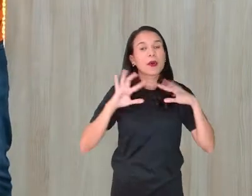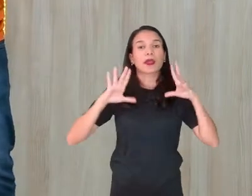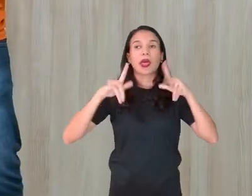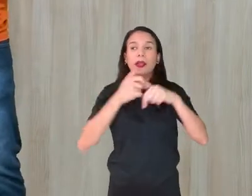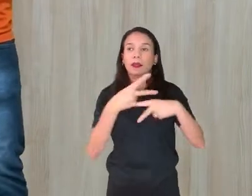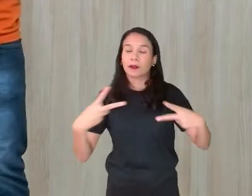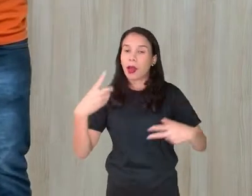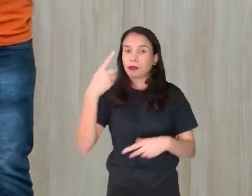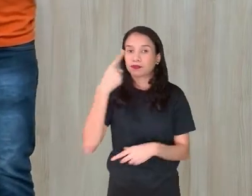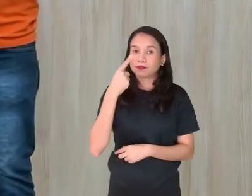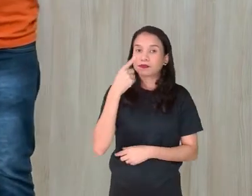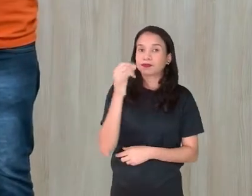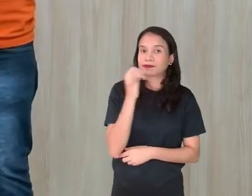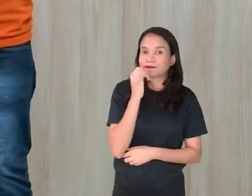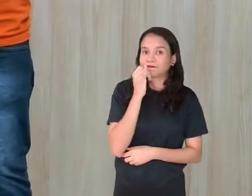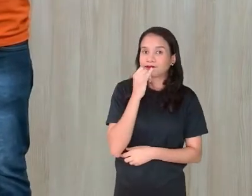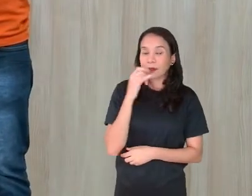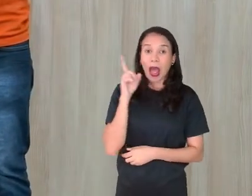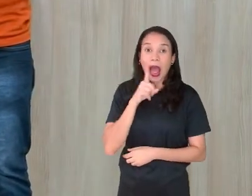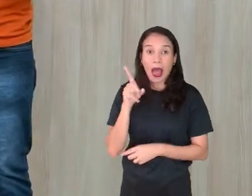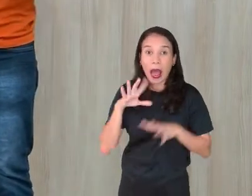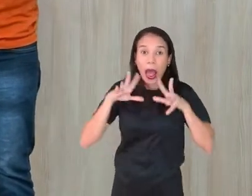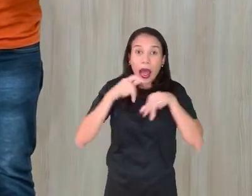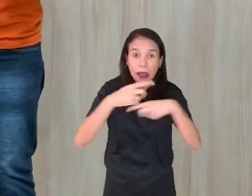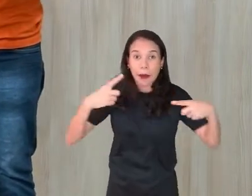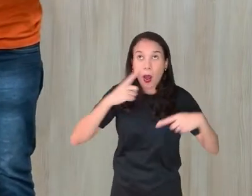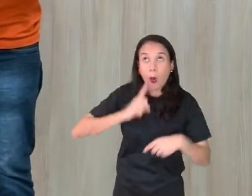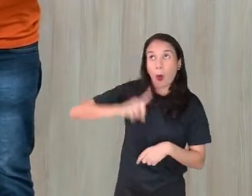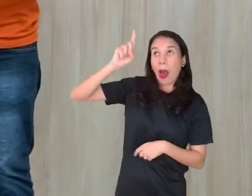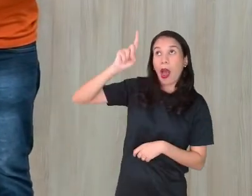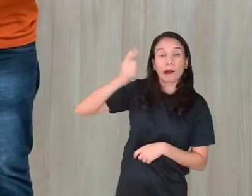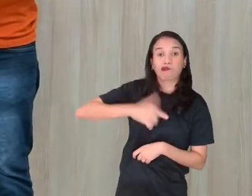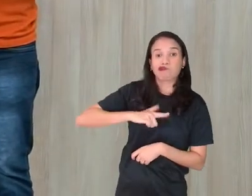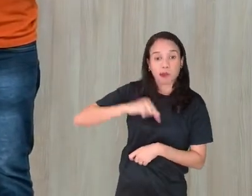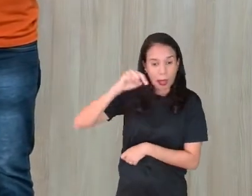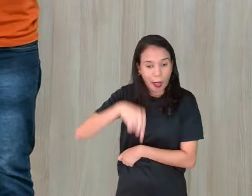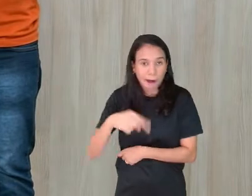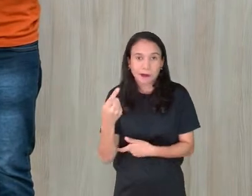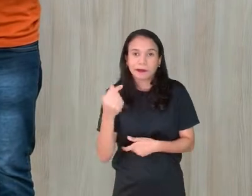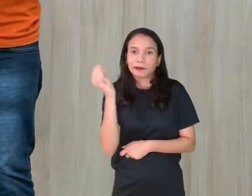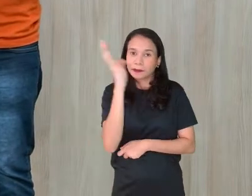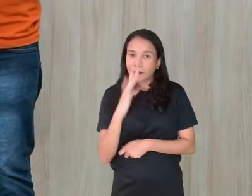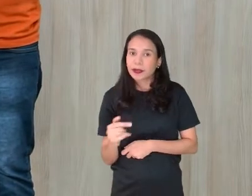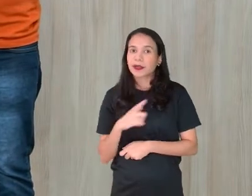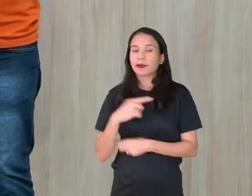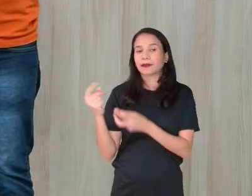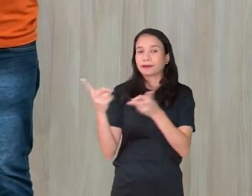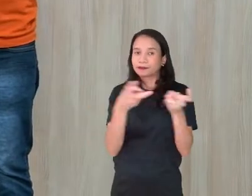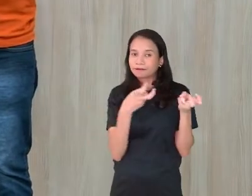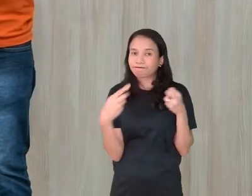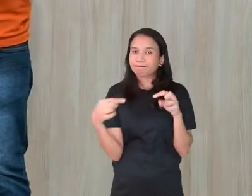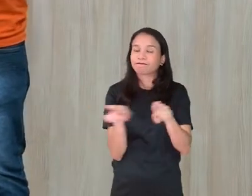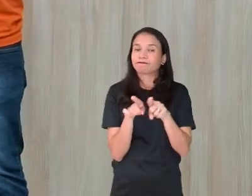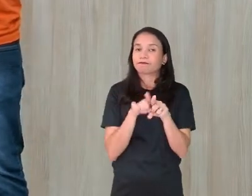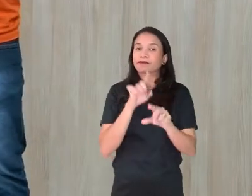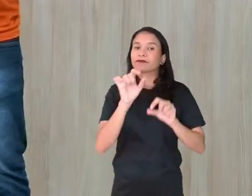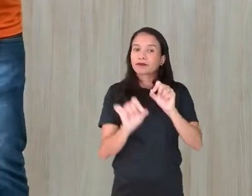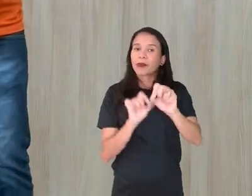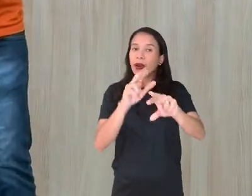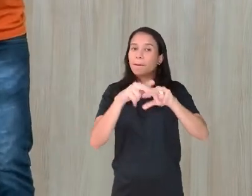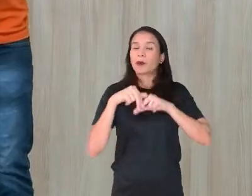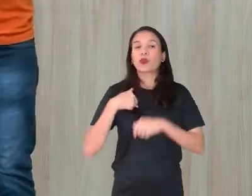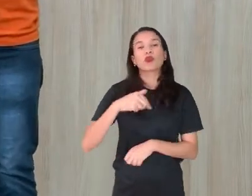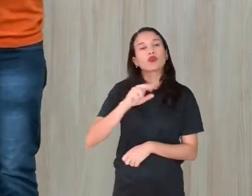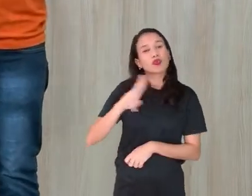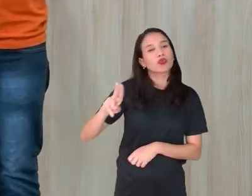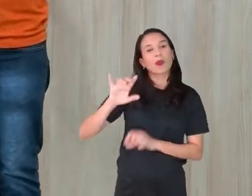exemplo, né, tem animais que existem lá que não existem aqui, tá? E a gente vai ver um daqui a pouco. Então, por isso a gente vai